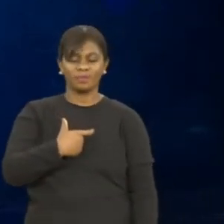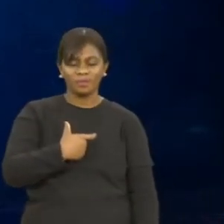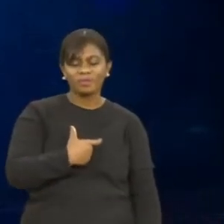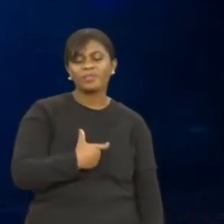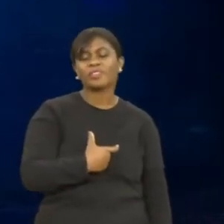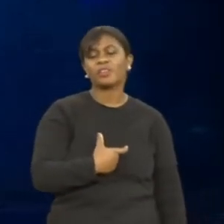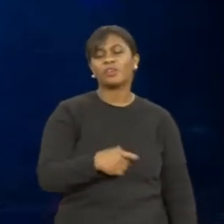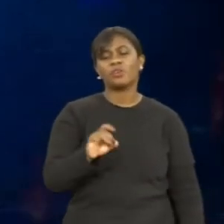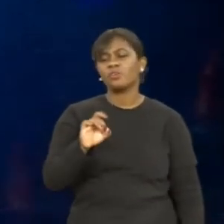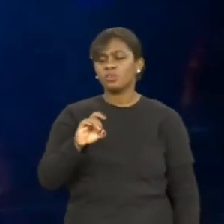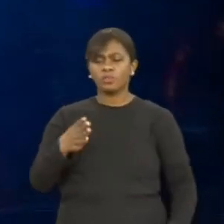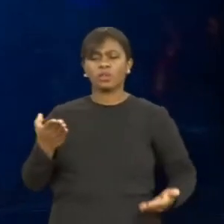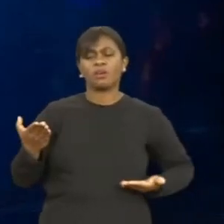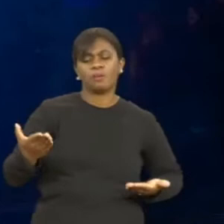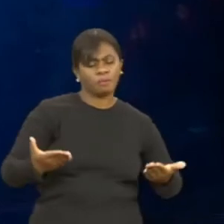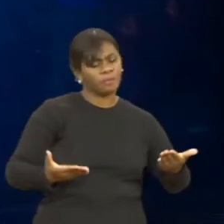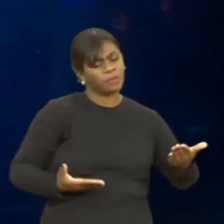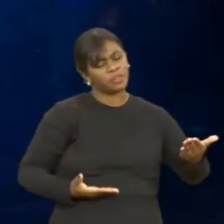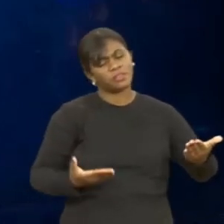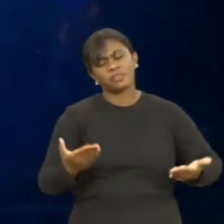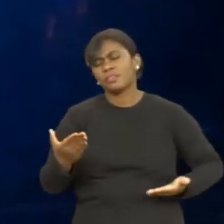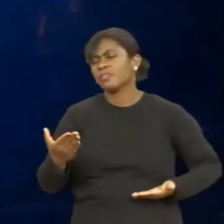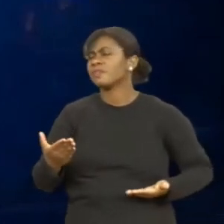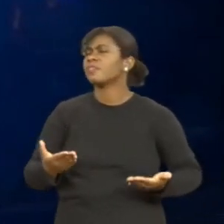sou, só pra